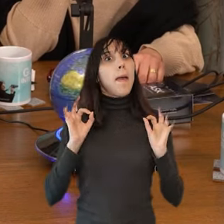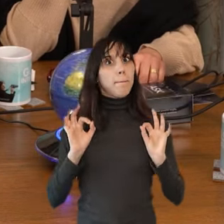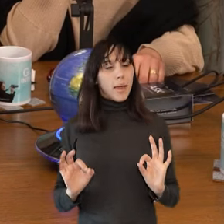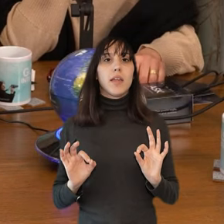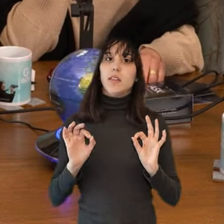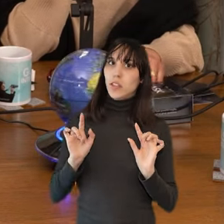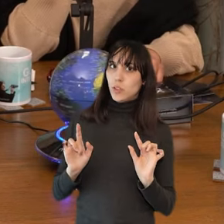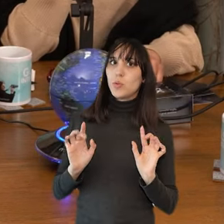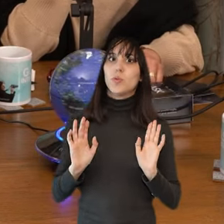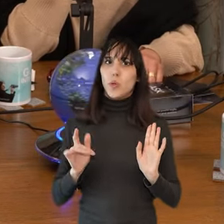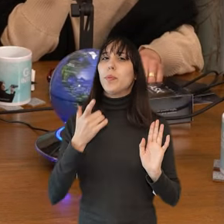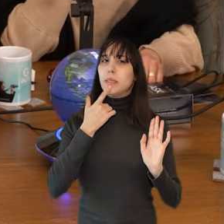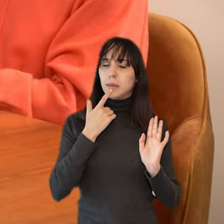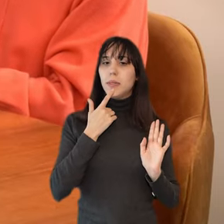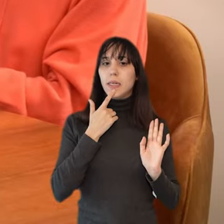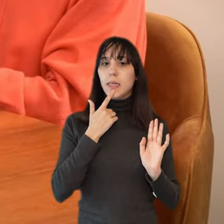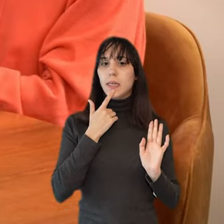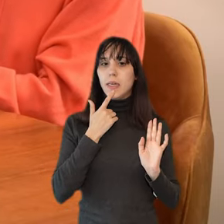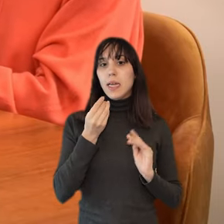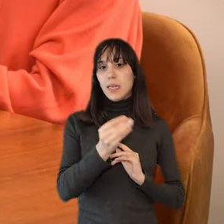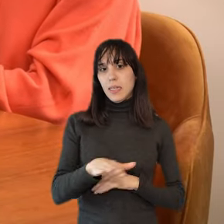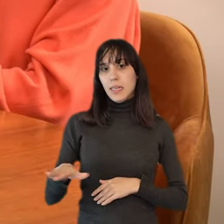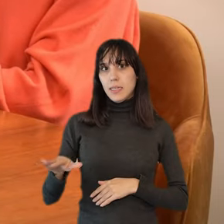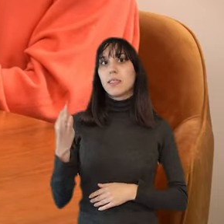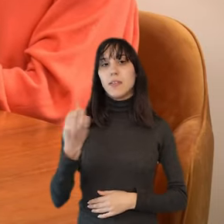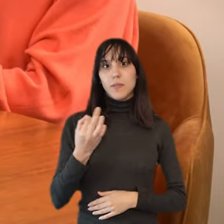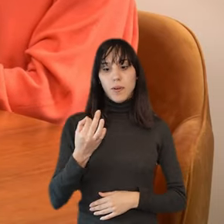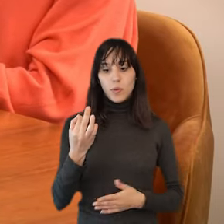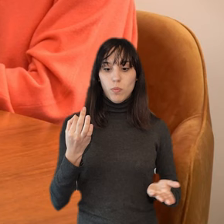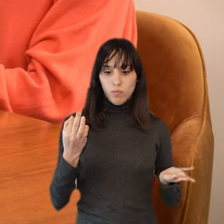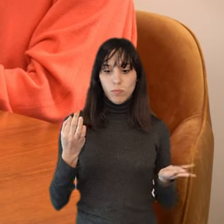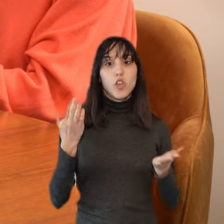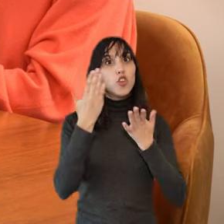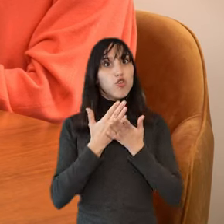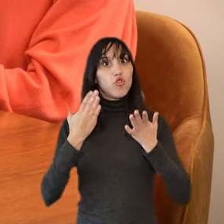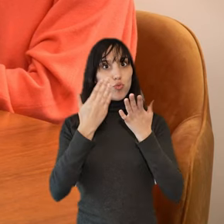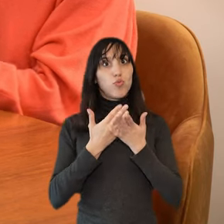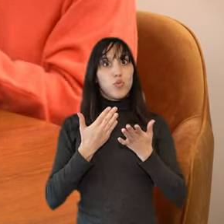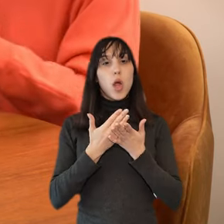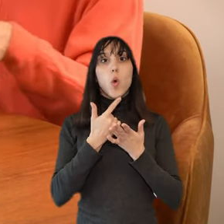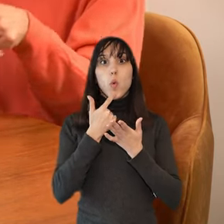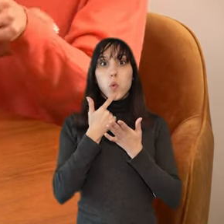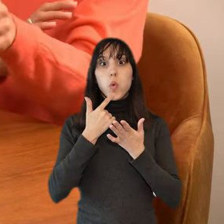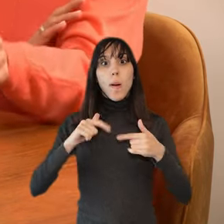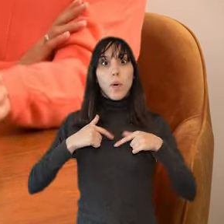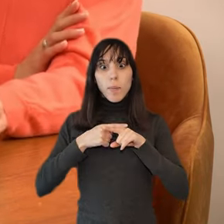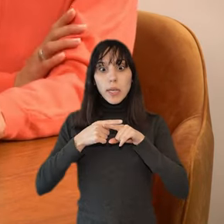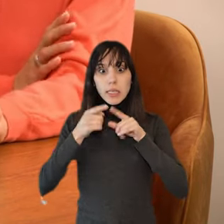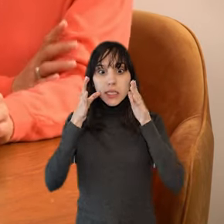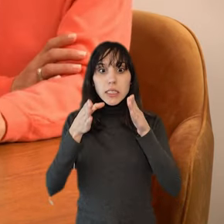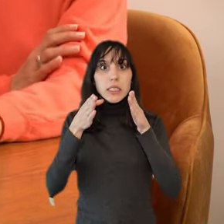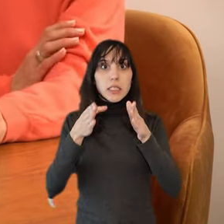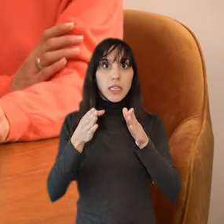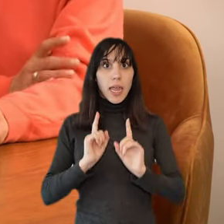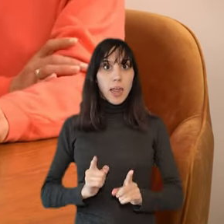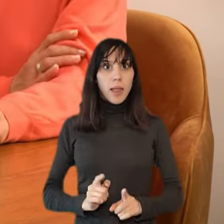cois pelo que eu estou a perceber a criança de facto estuda muito aquilo que lhe que